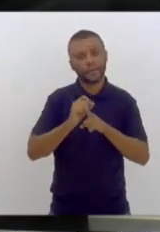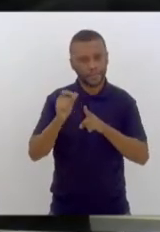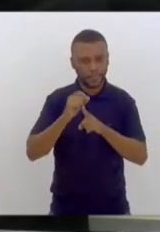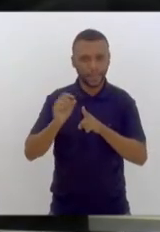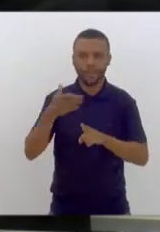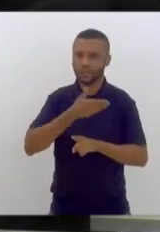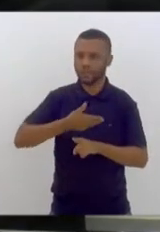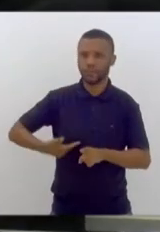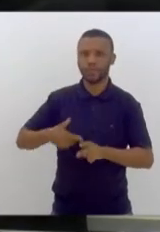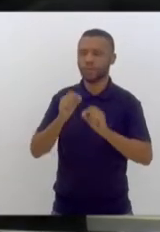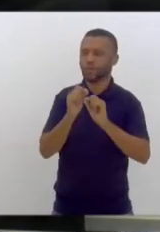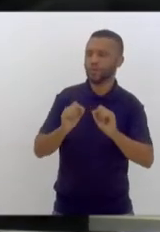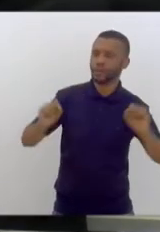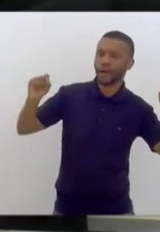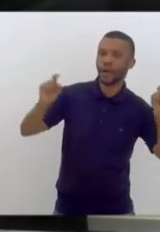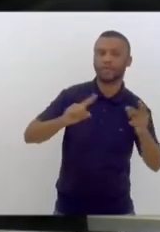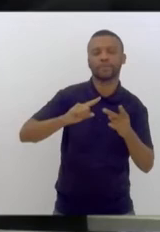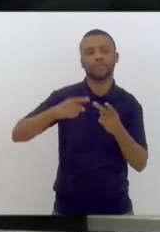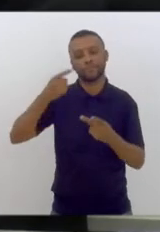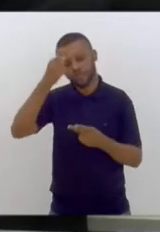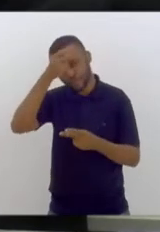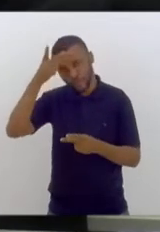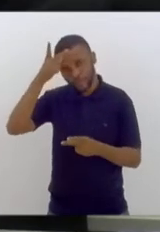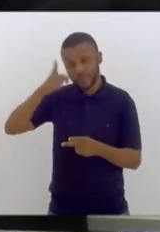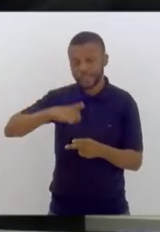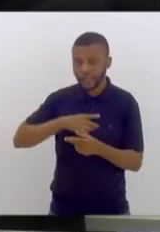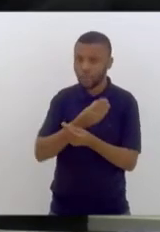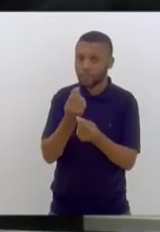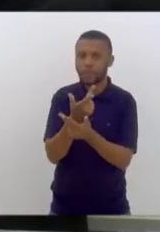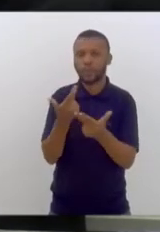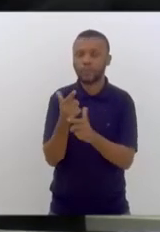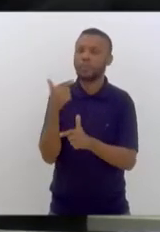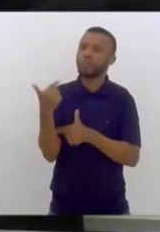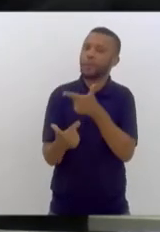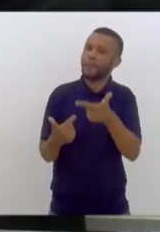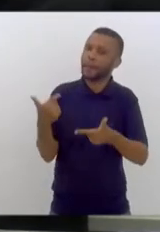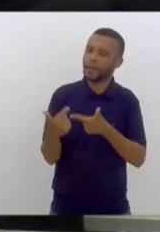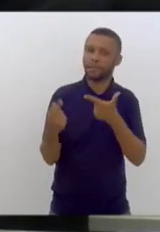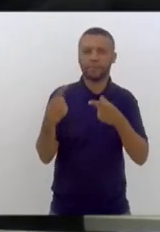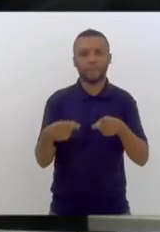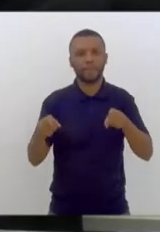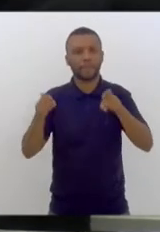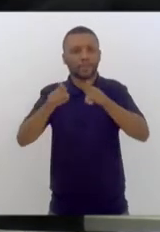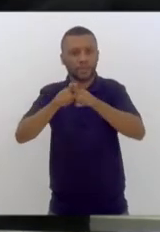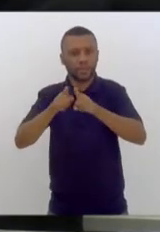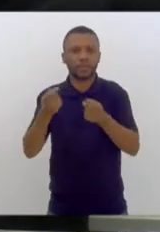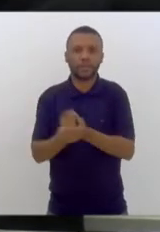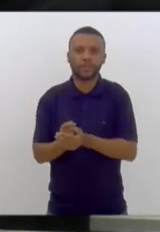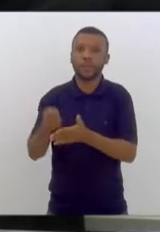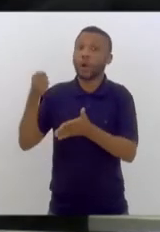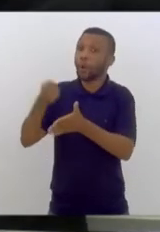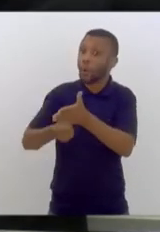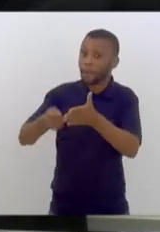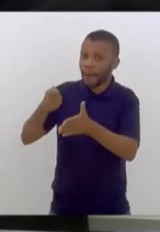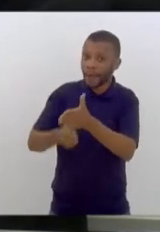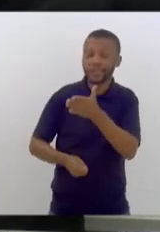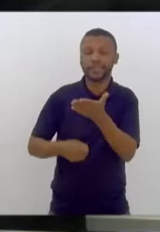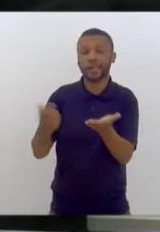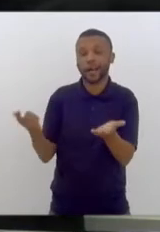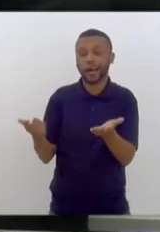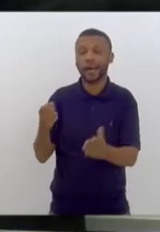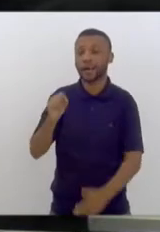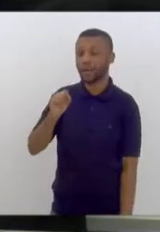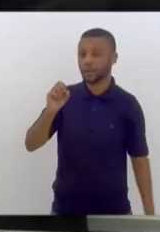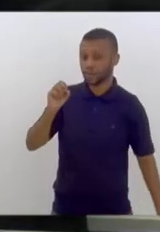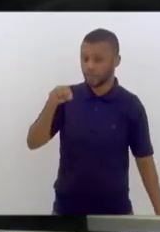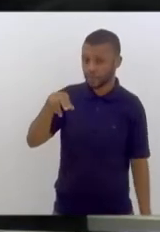municípios. Acho que há muitas medidas para tomarmos juntos, em parceria, combate à sonegação, entre outras.